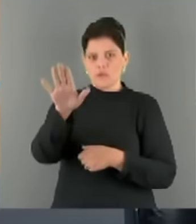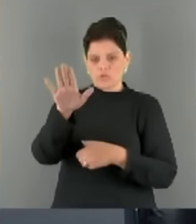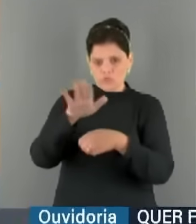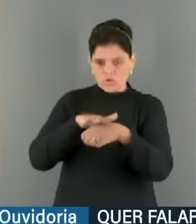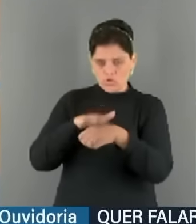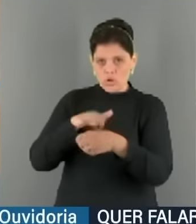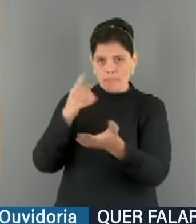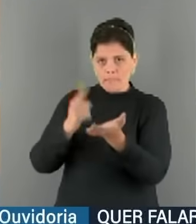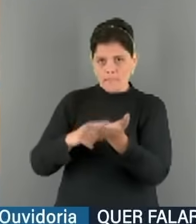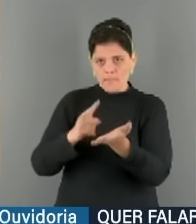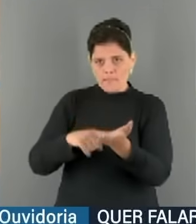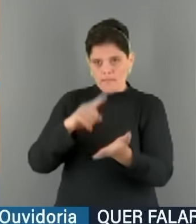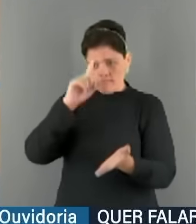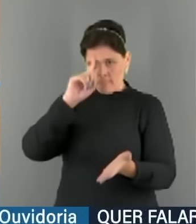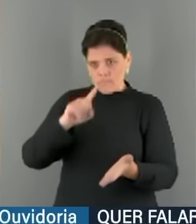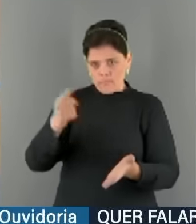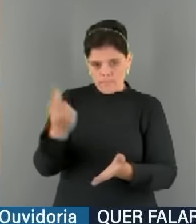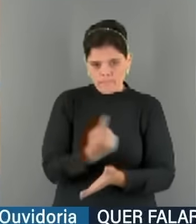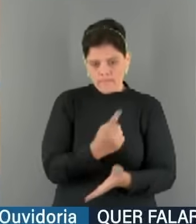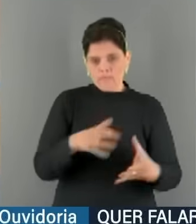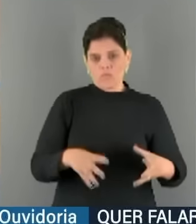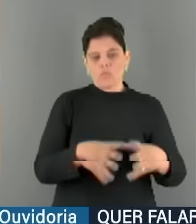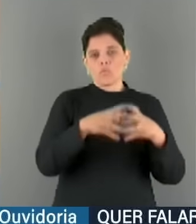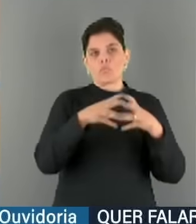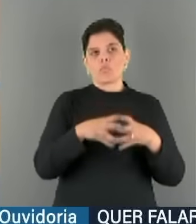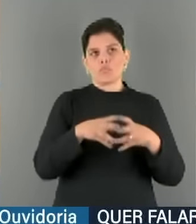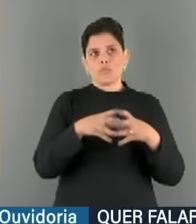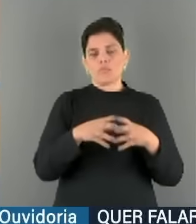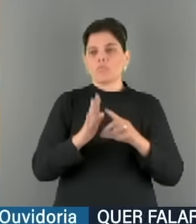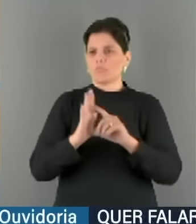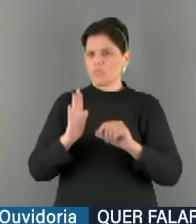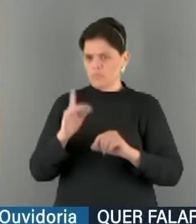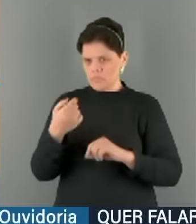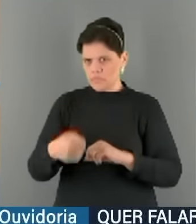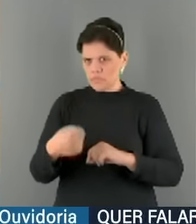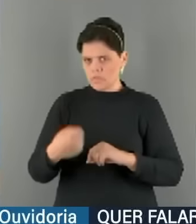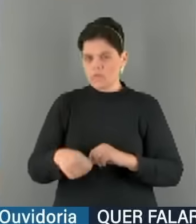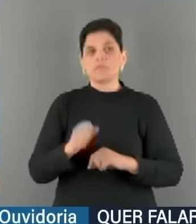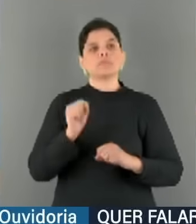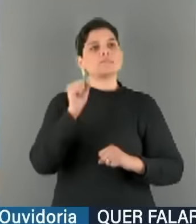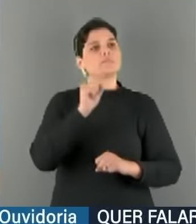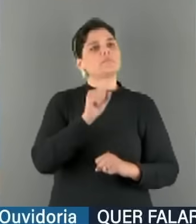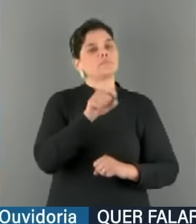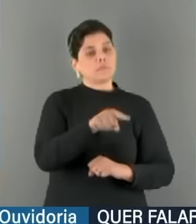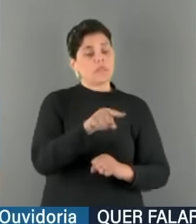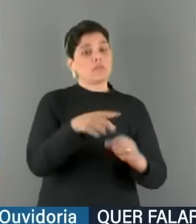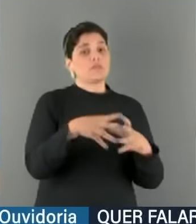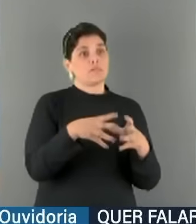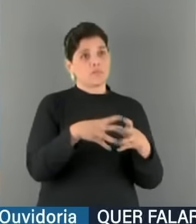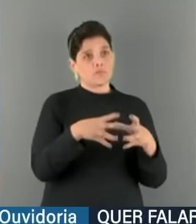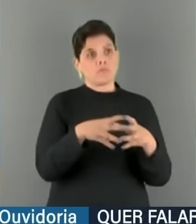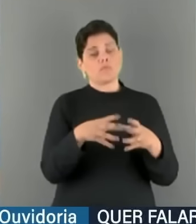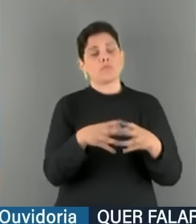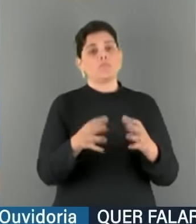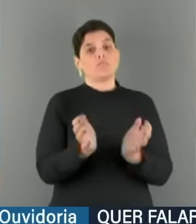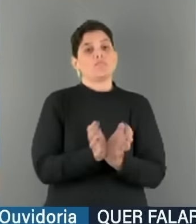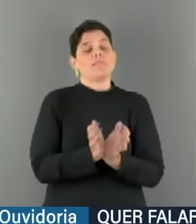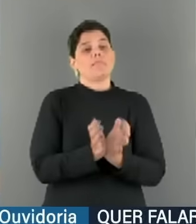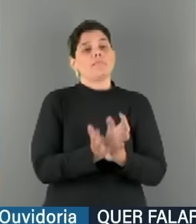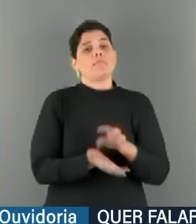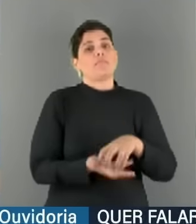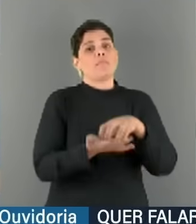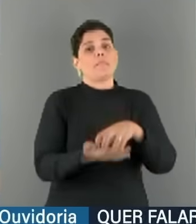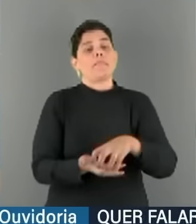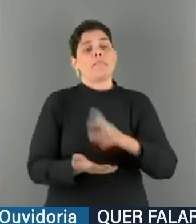Presidencial fosse acionado e se direcionasse ao Planalto? O efetivo da Guarda do Batalhão Presidencial, que pertence ao